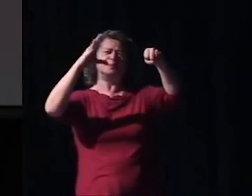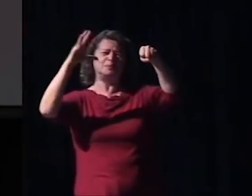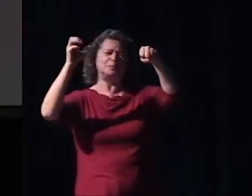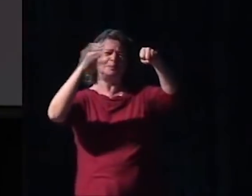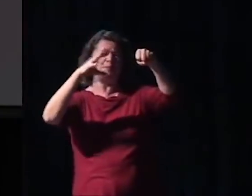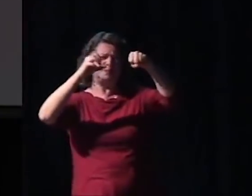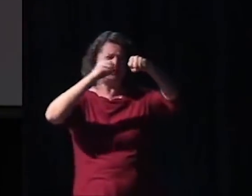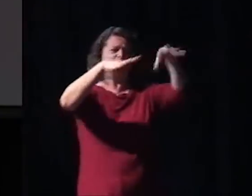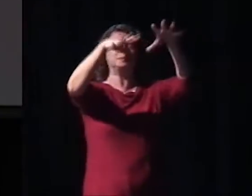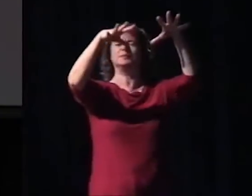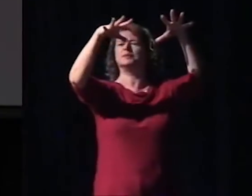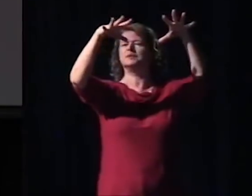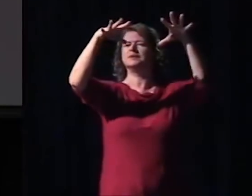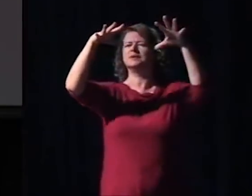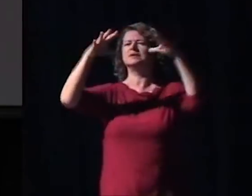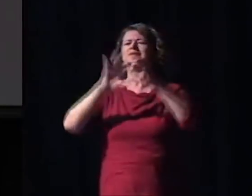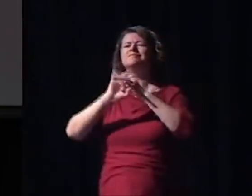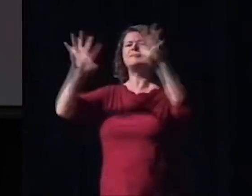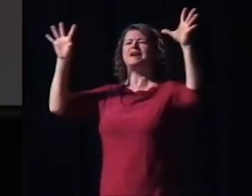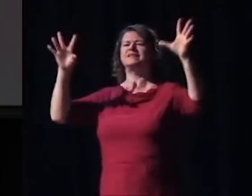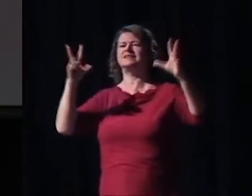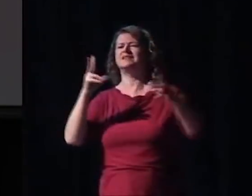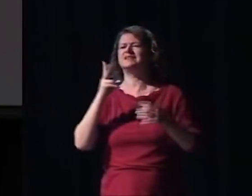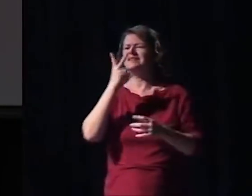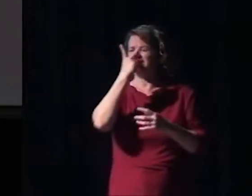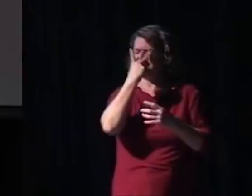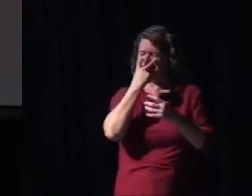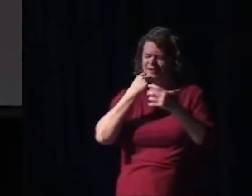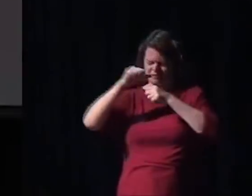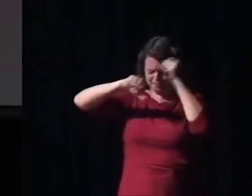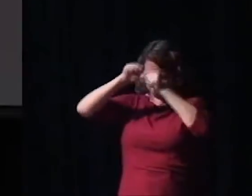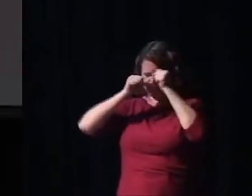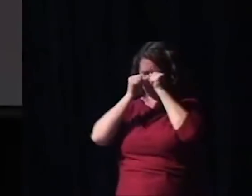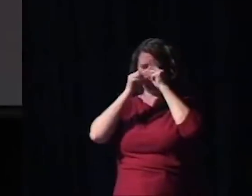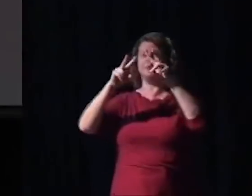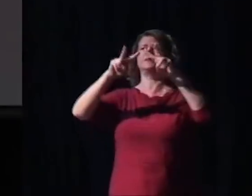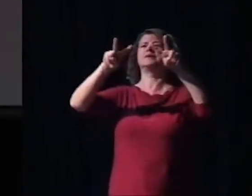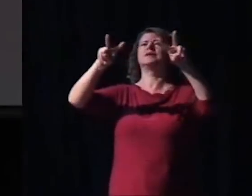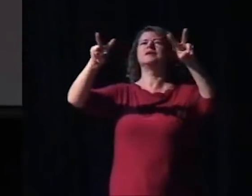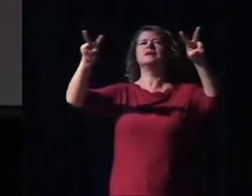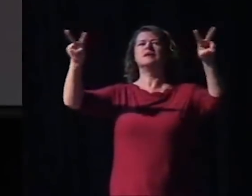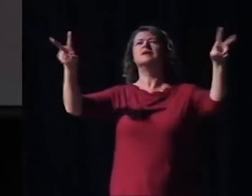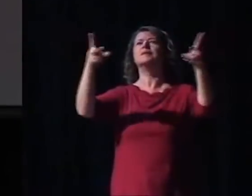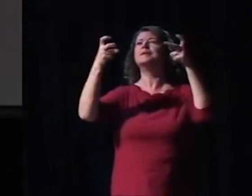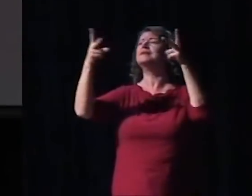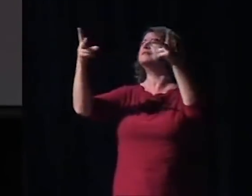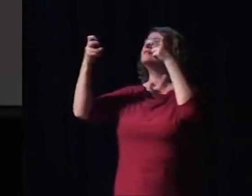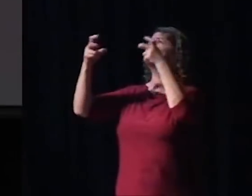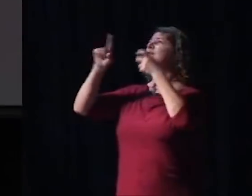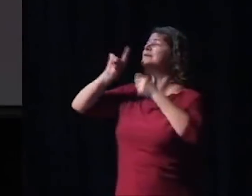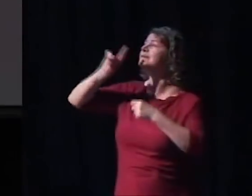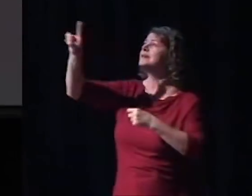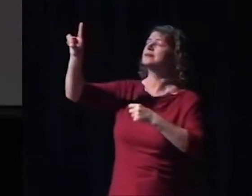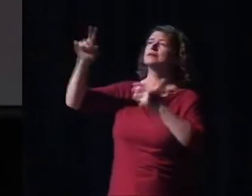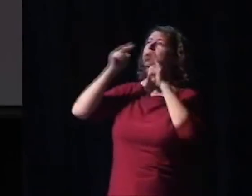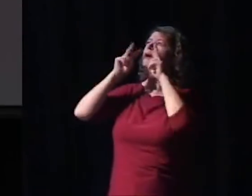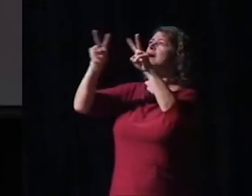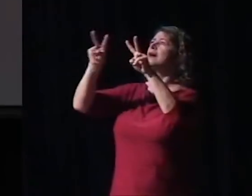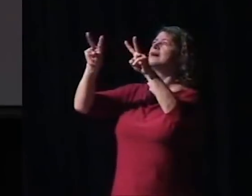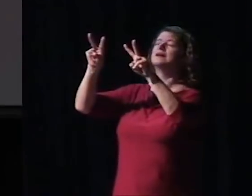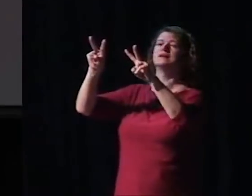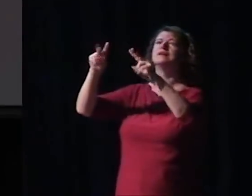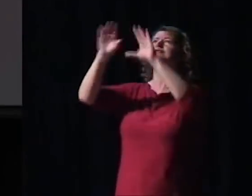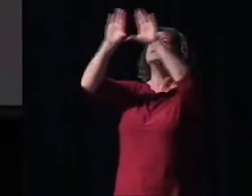cegueira espiritual, para tirar de nós as escamas que impedem a gente de enxergar o Senhor, de olhar e ver os